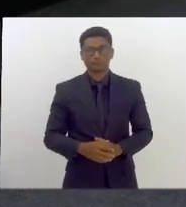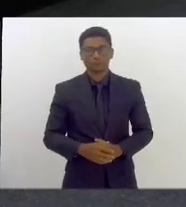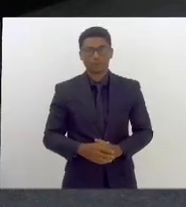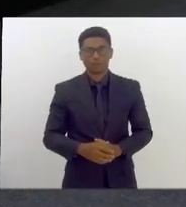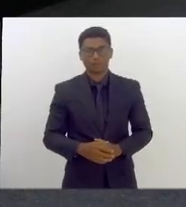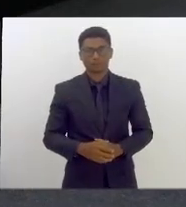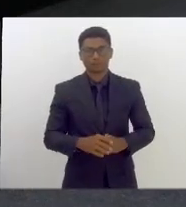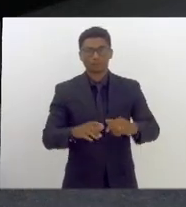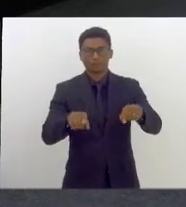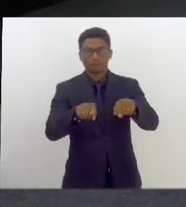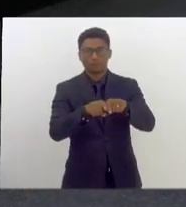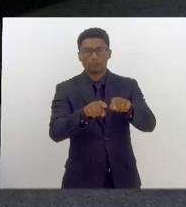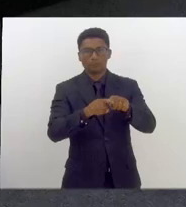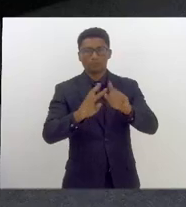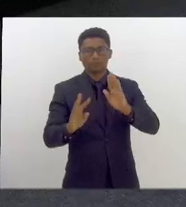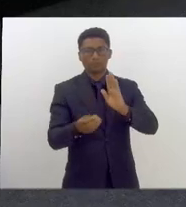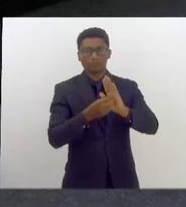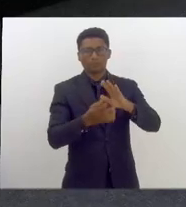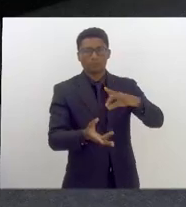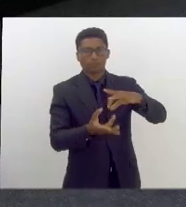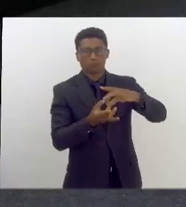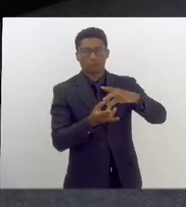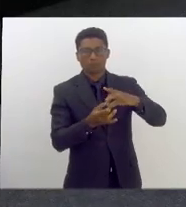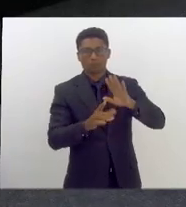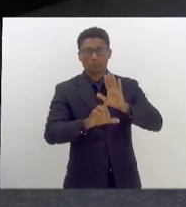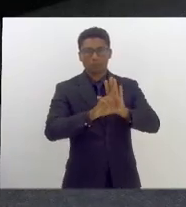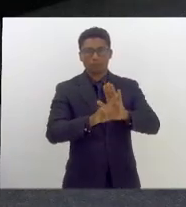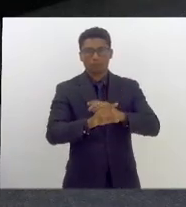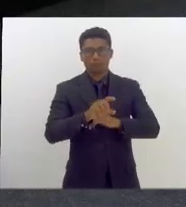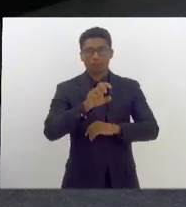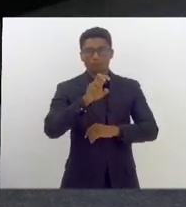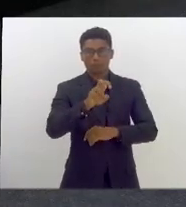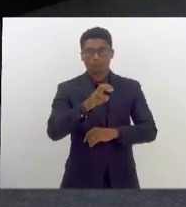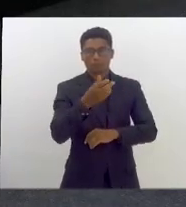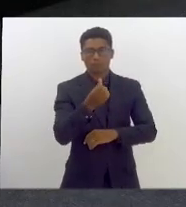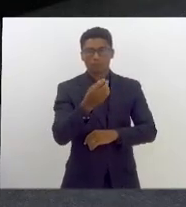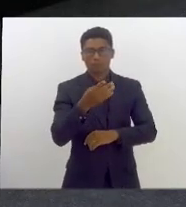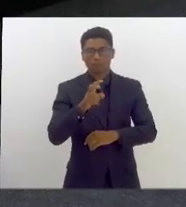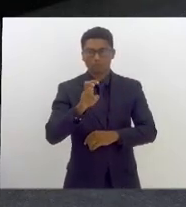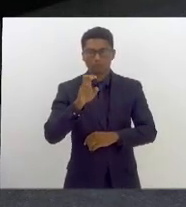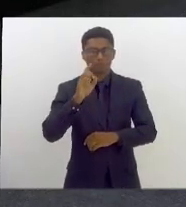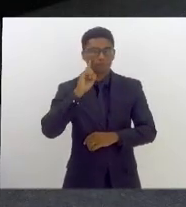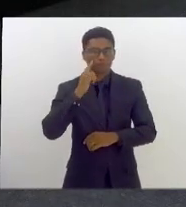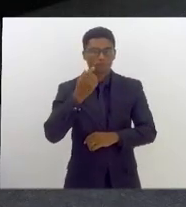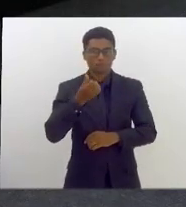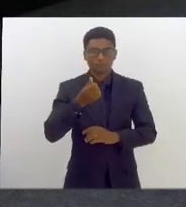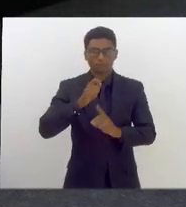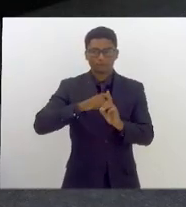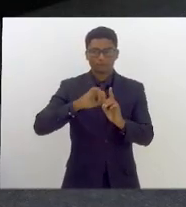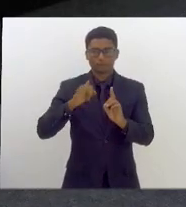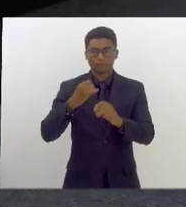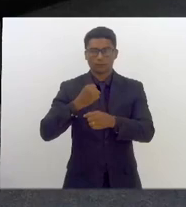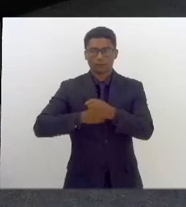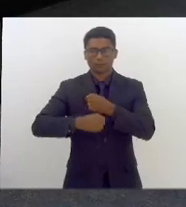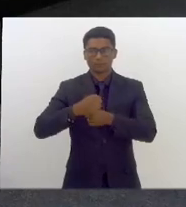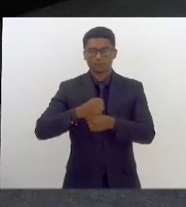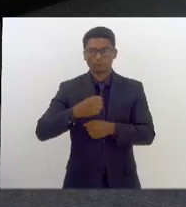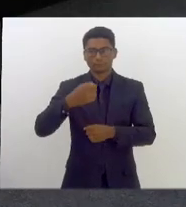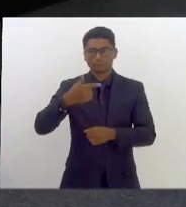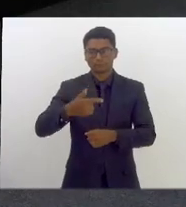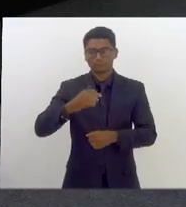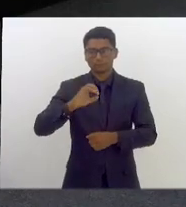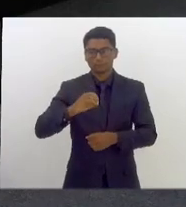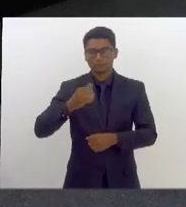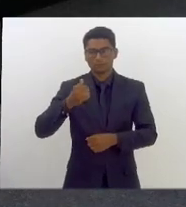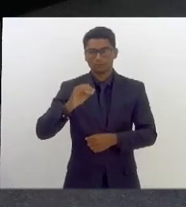Fica incluído no anexo da Lei 5.645, de 6 de janeiro de 2010, que consolida a